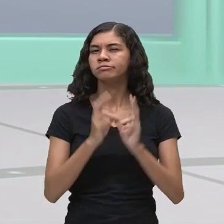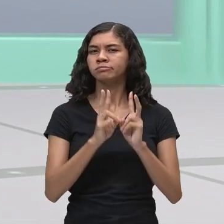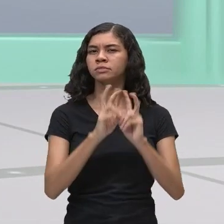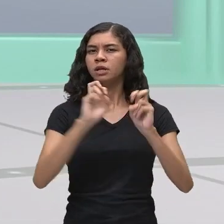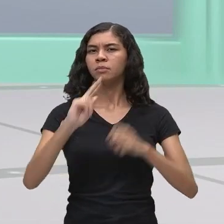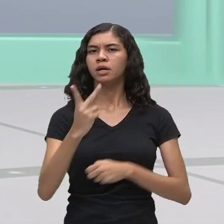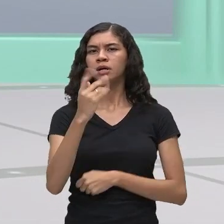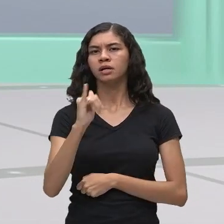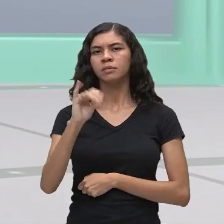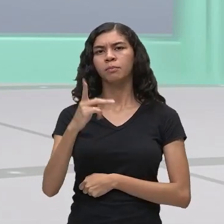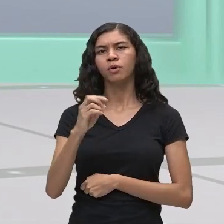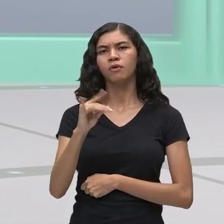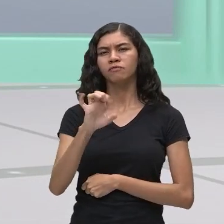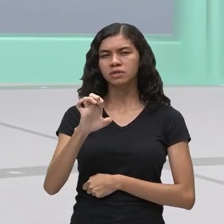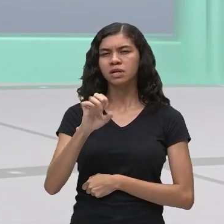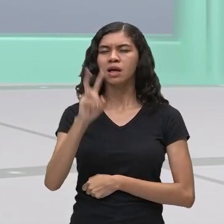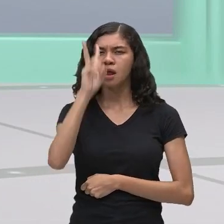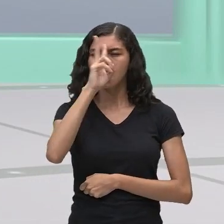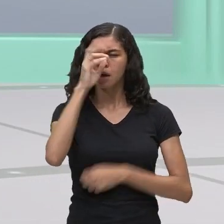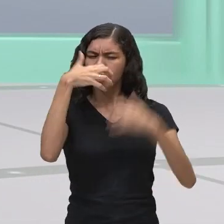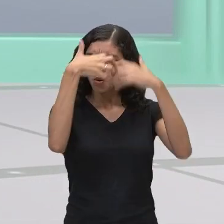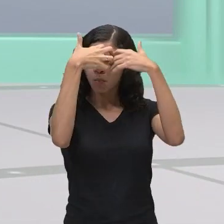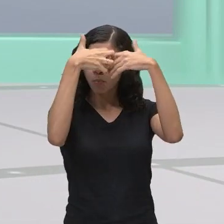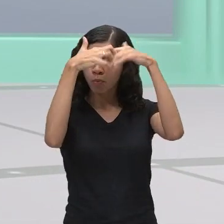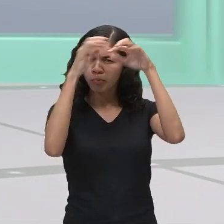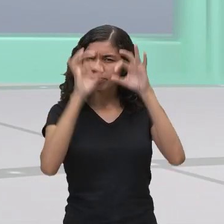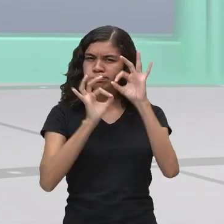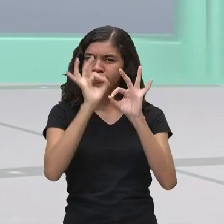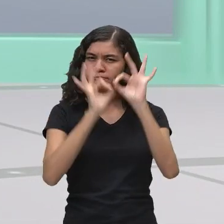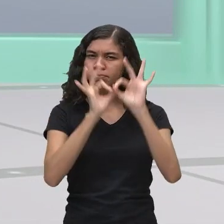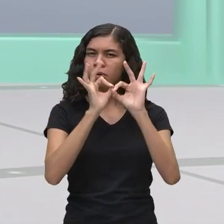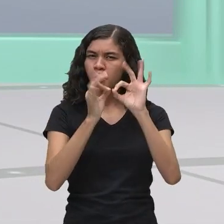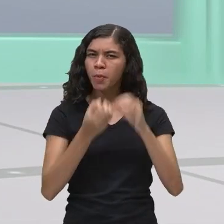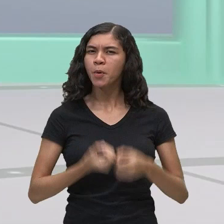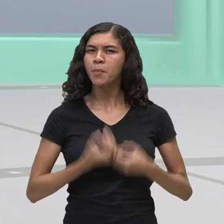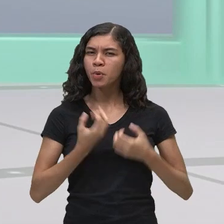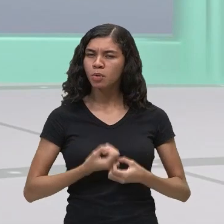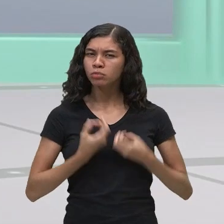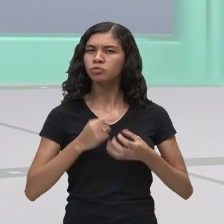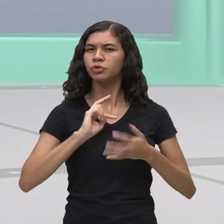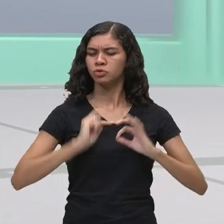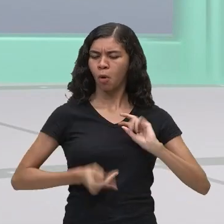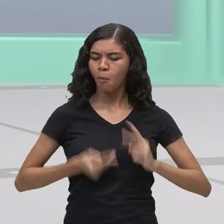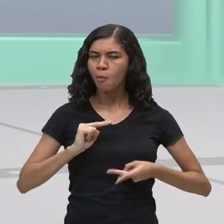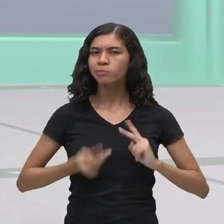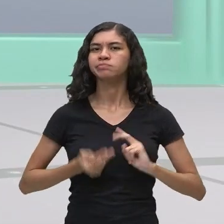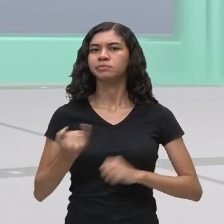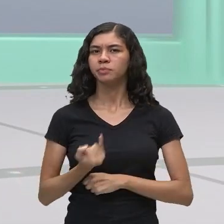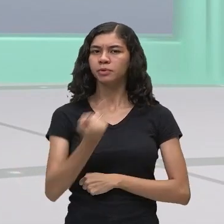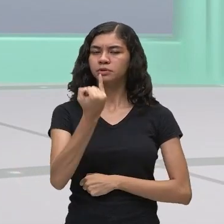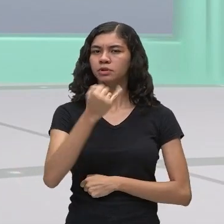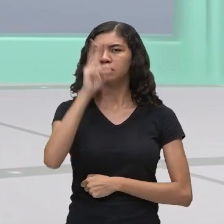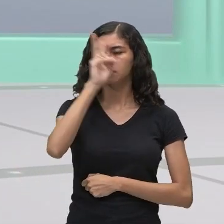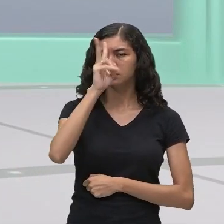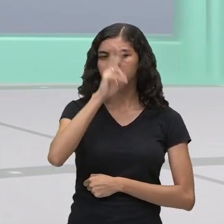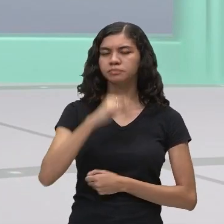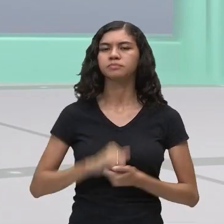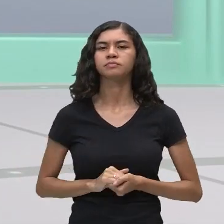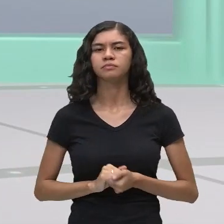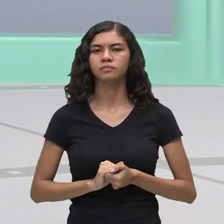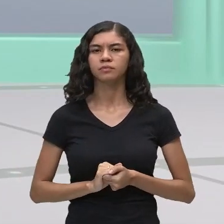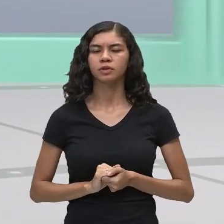uma glândula bem pequenininha que produz vários hormônios muito importantes. Podemos lembrar aí do